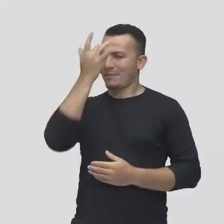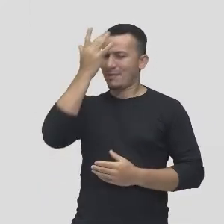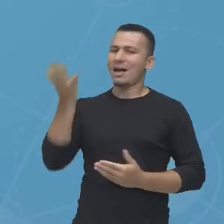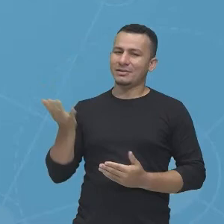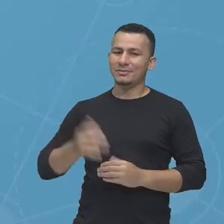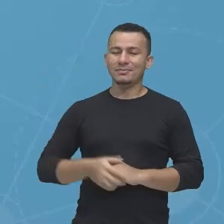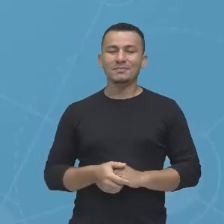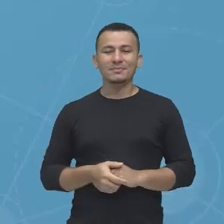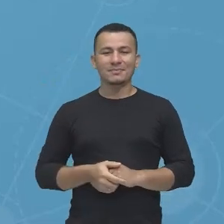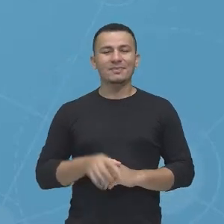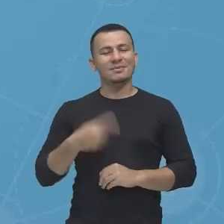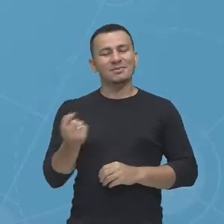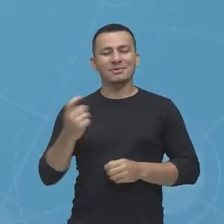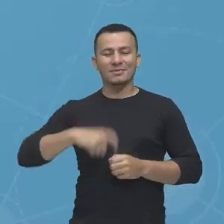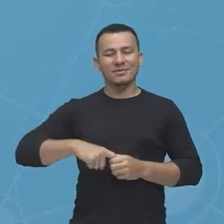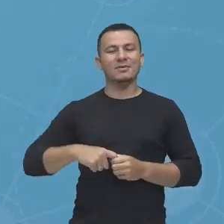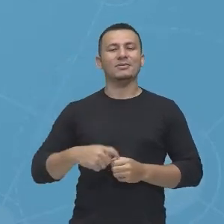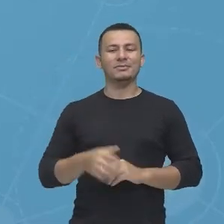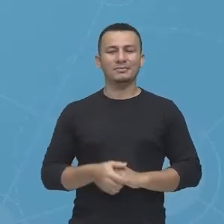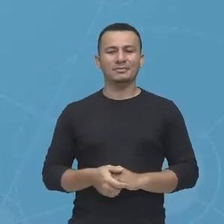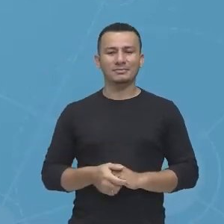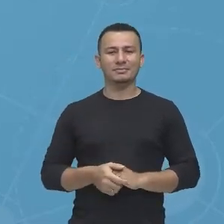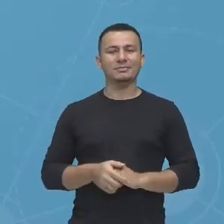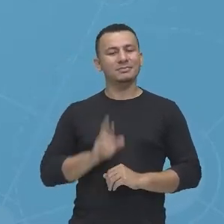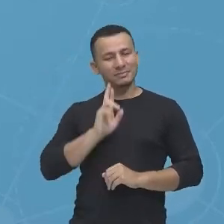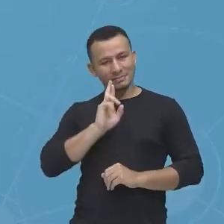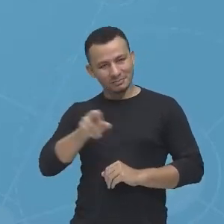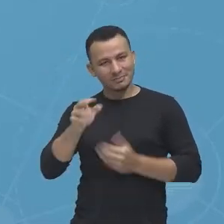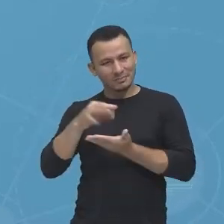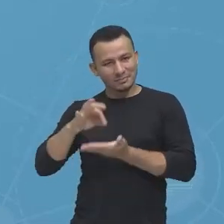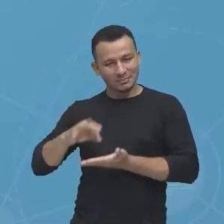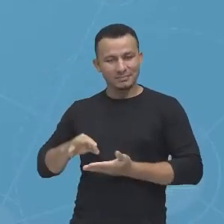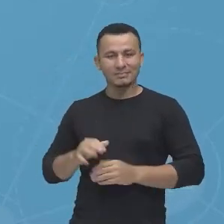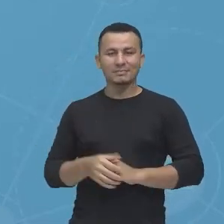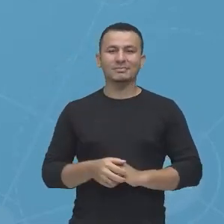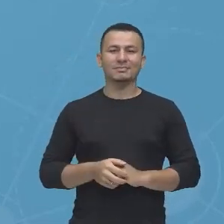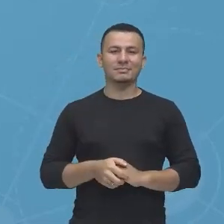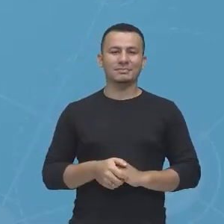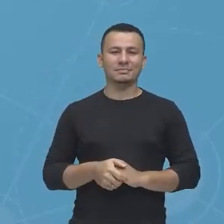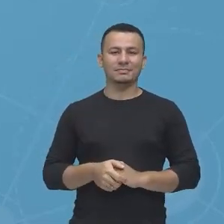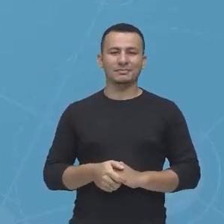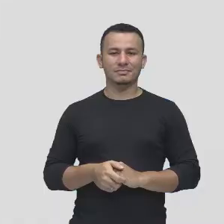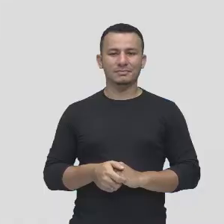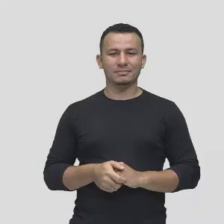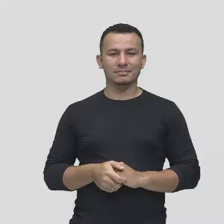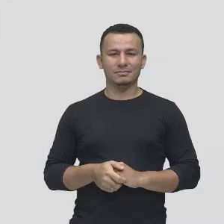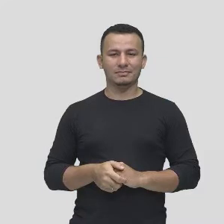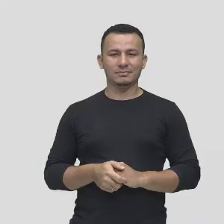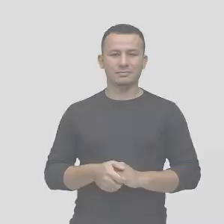para garantir. Daqui a pouco a gente volta com as respostas dessa atividade. Até lá, gente.